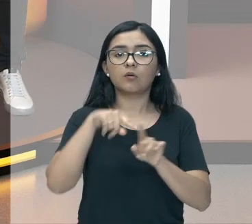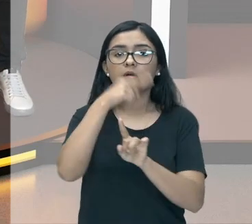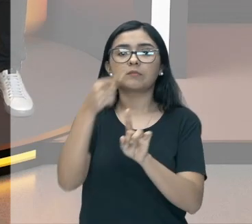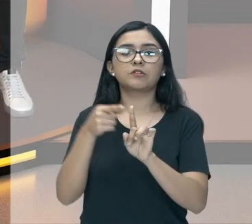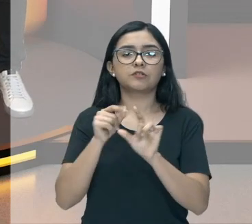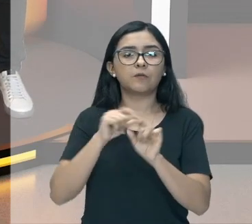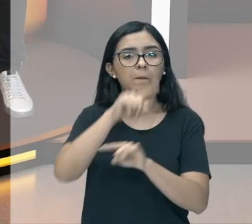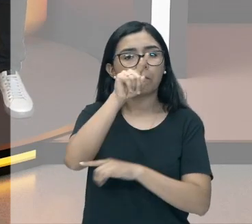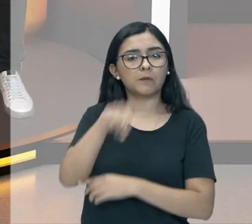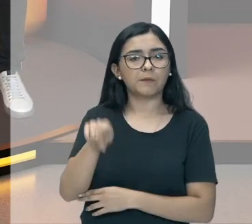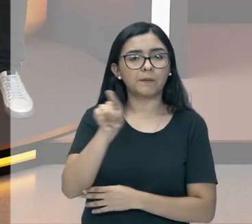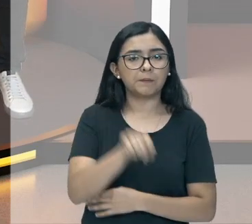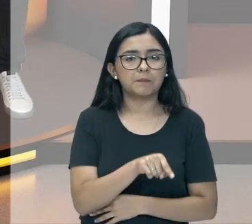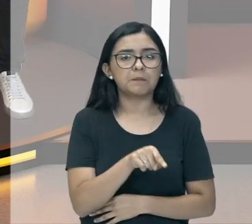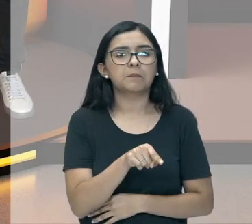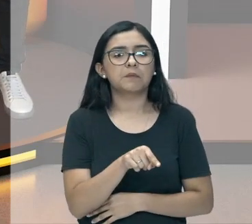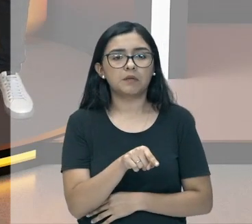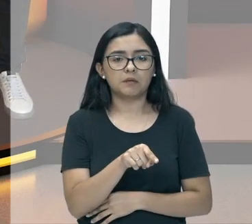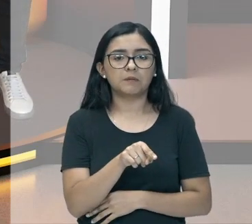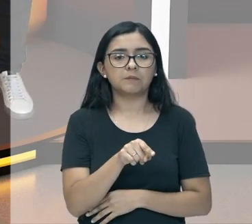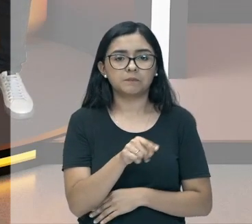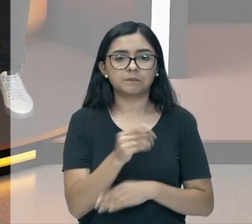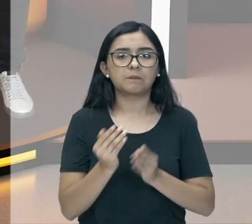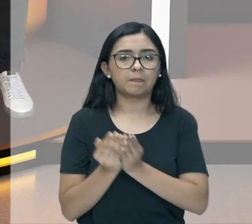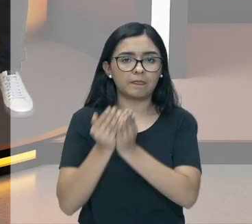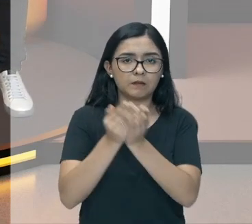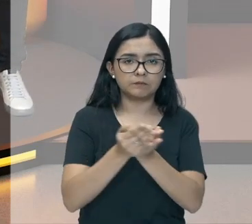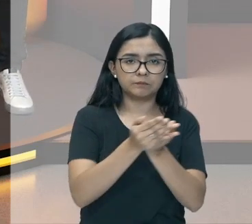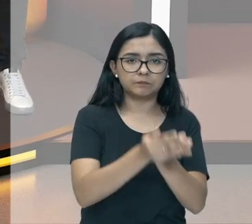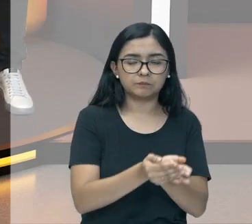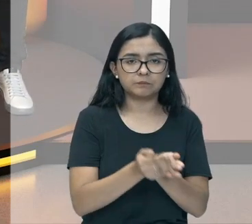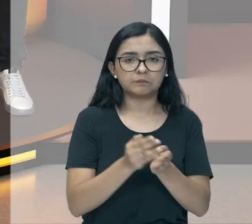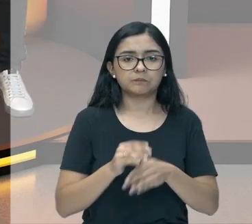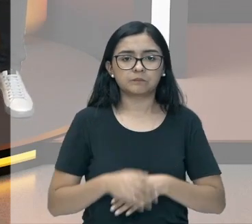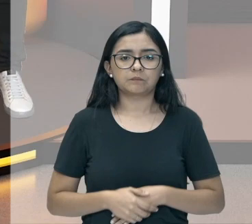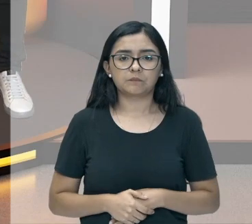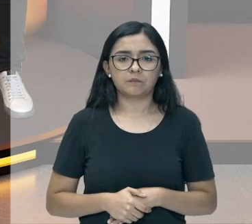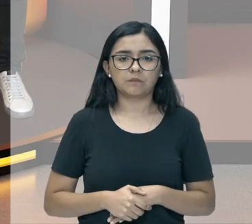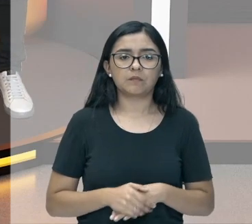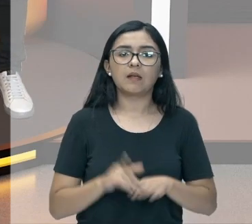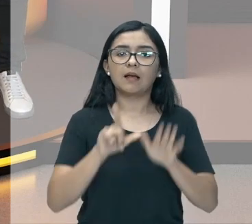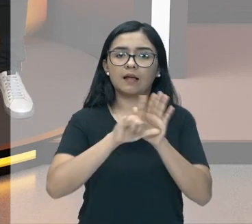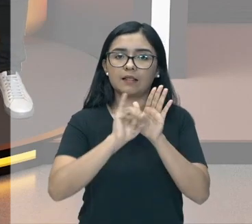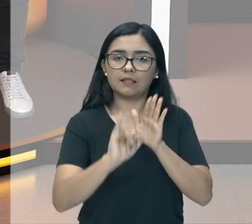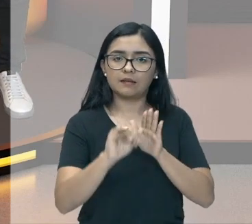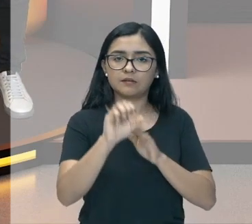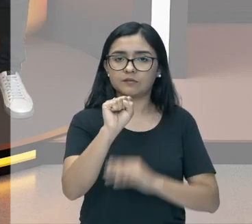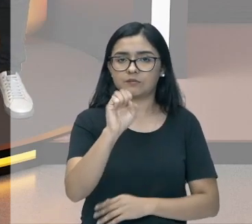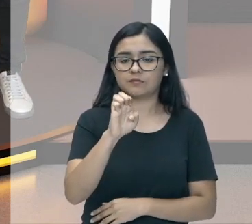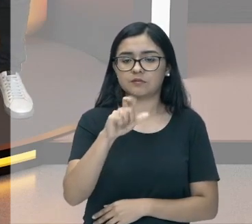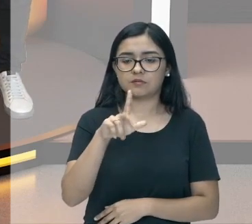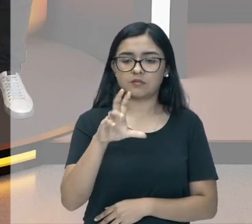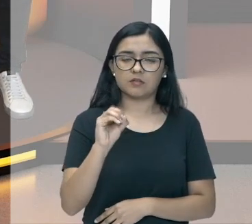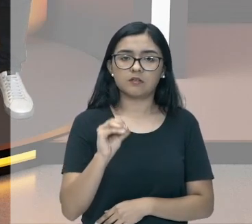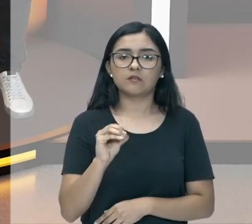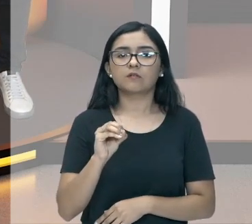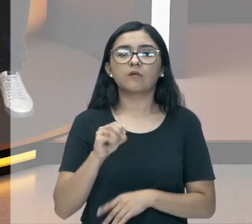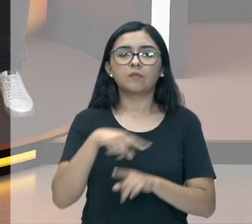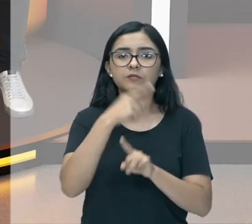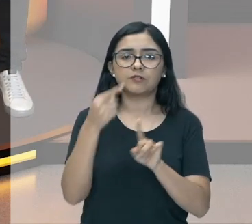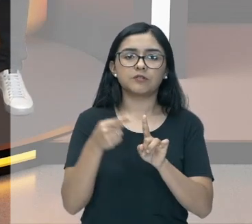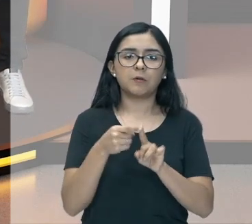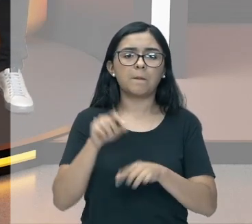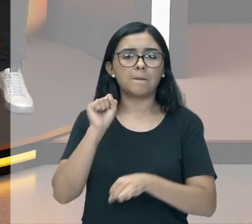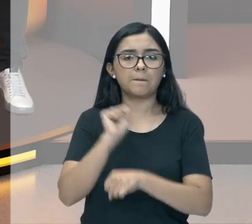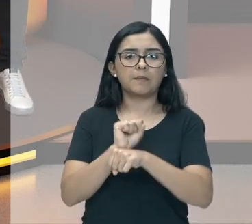proibir, né, esse contrabando que acontecia aí. A lei do selo vai buscar frear tal